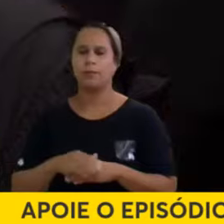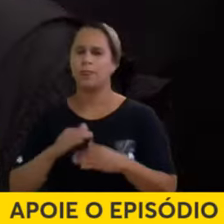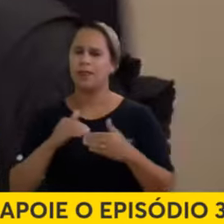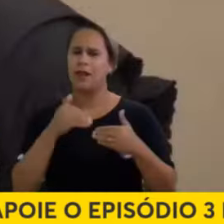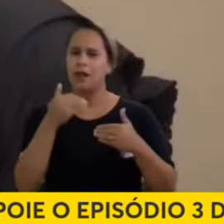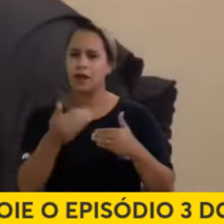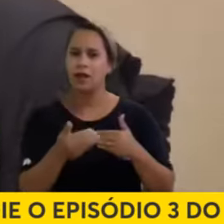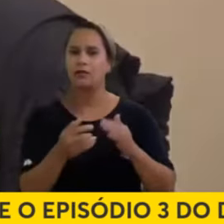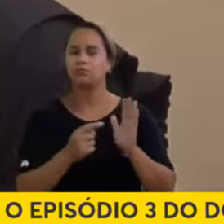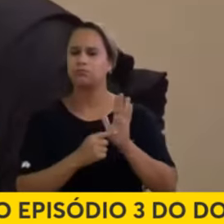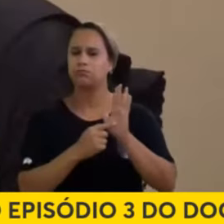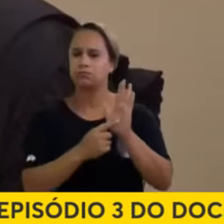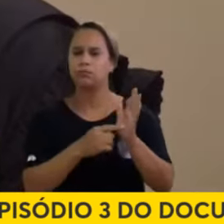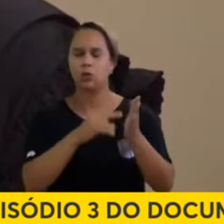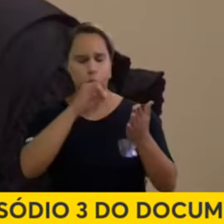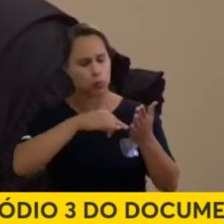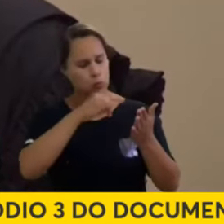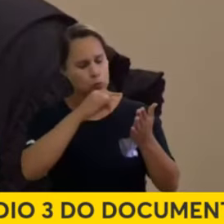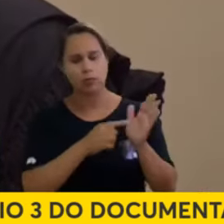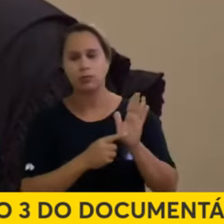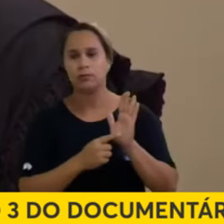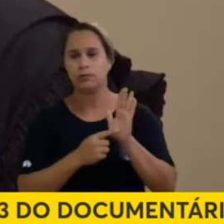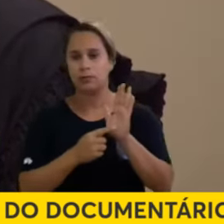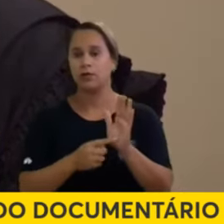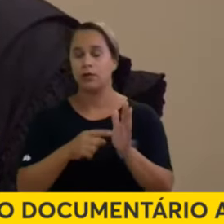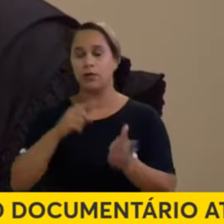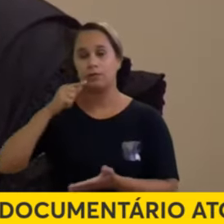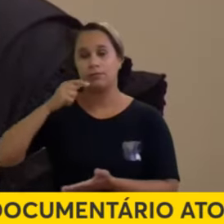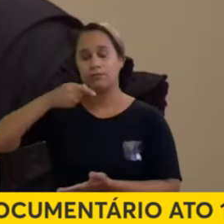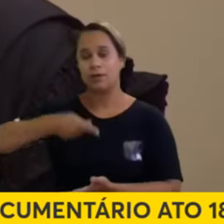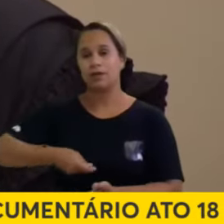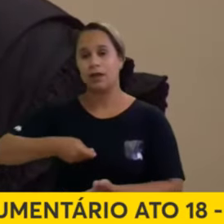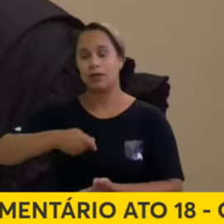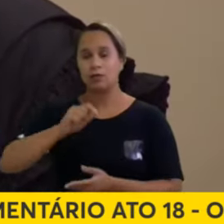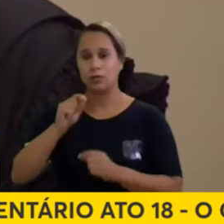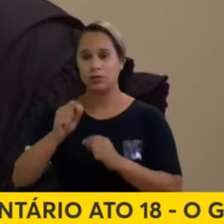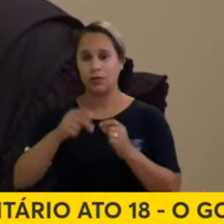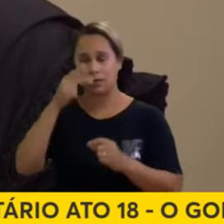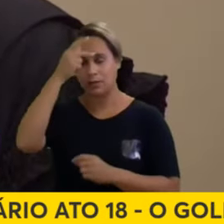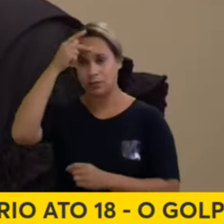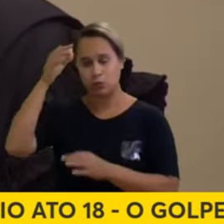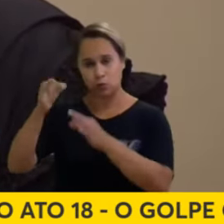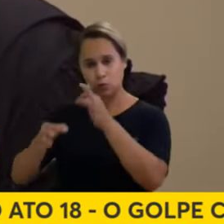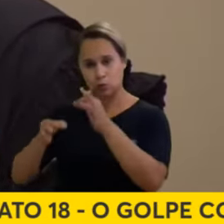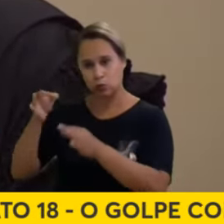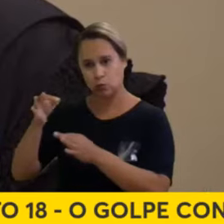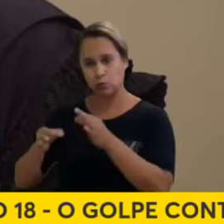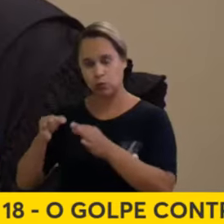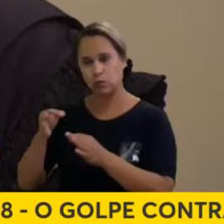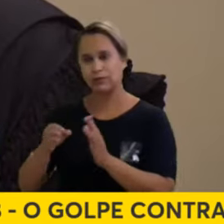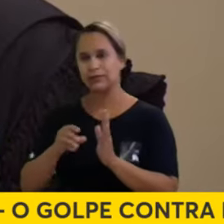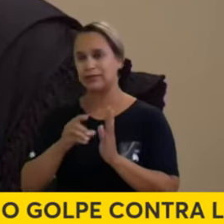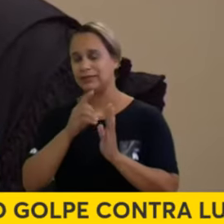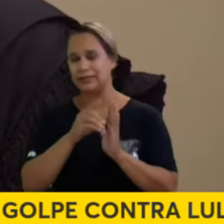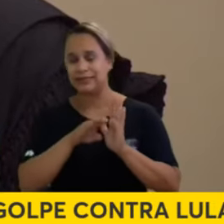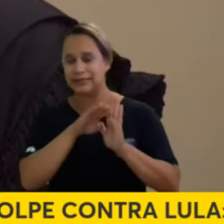apresentada foi demandada judicialmente por pessoas jurídicas por suposto débito no valor de 2 milhões